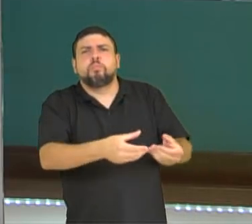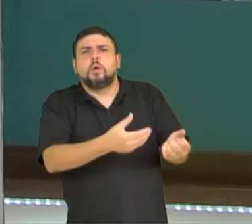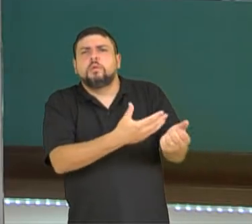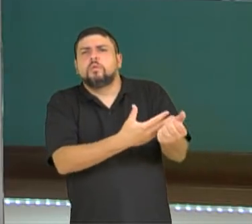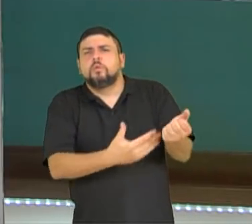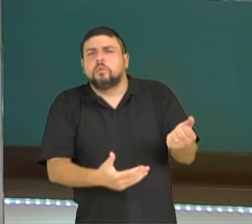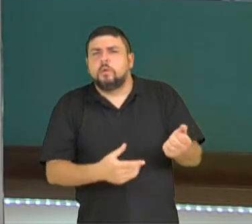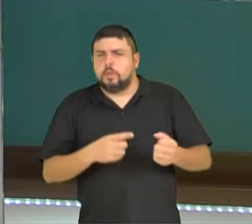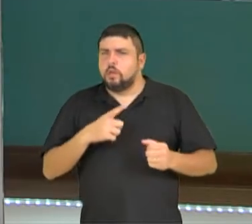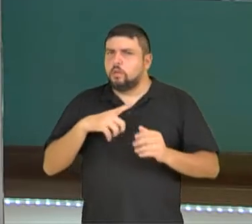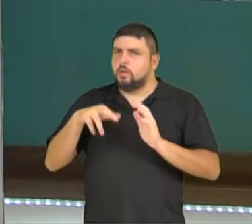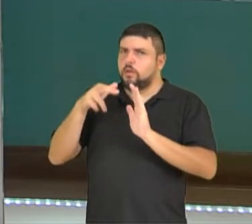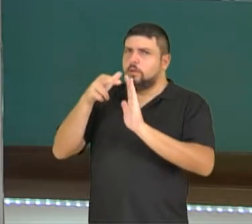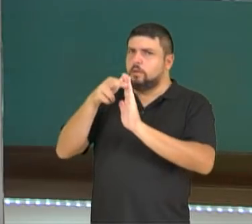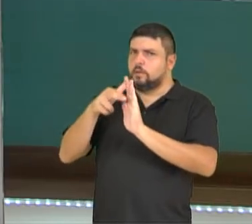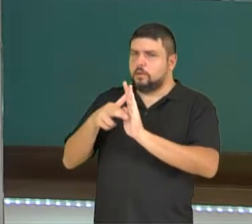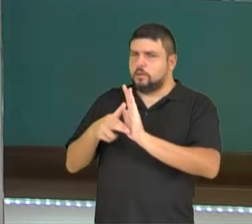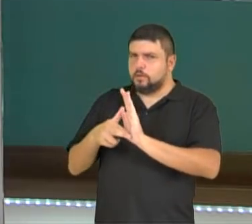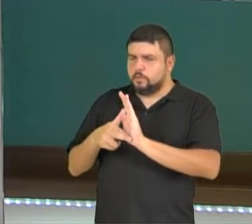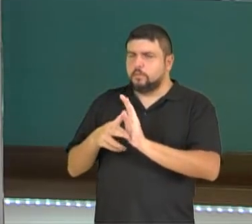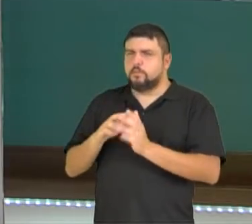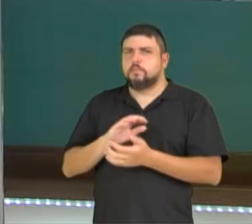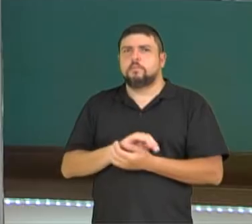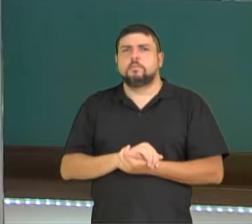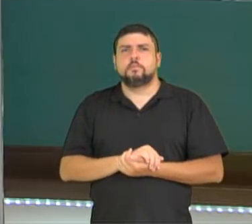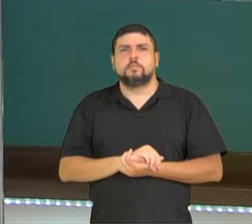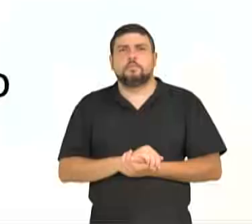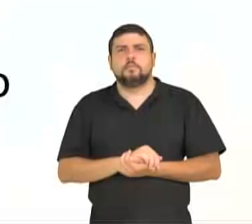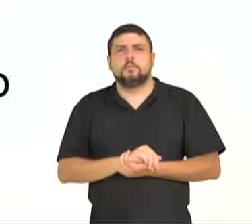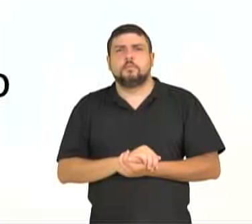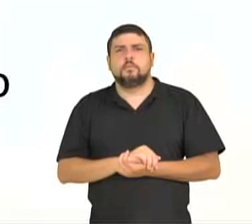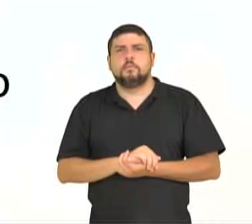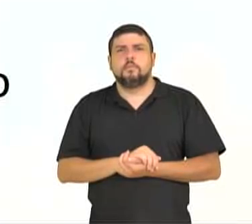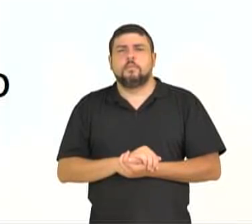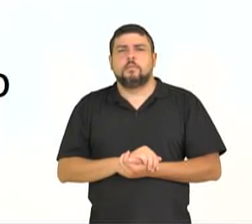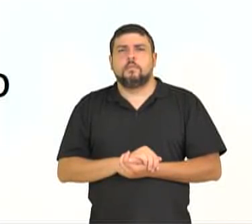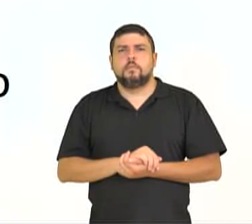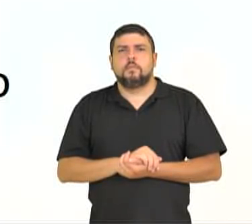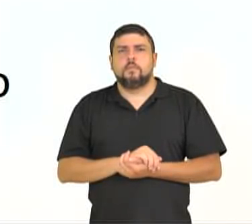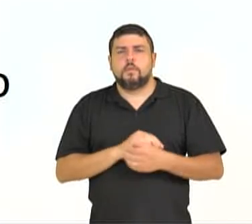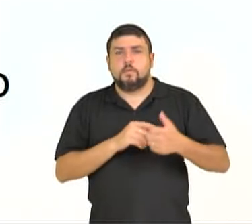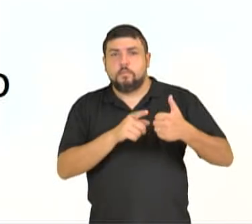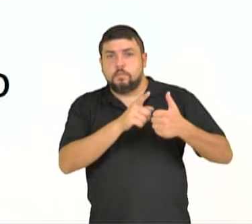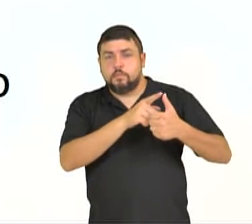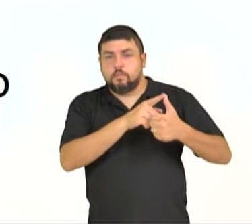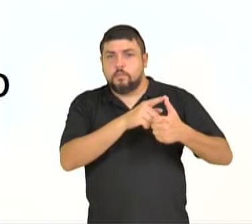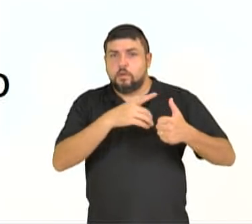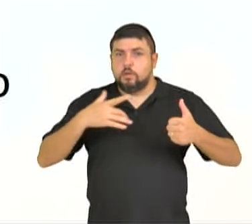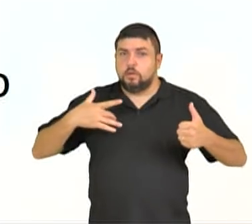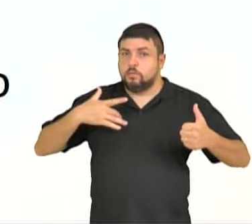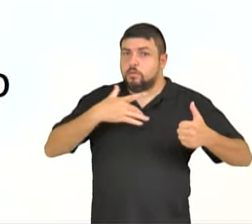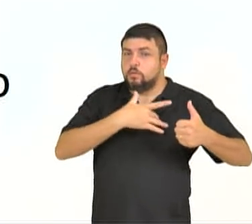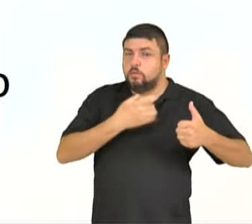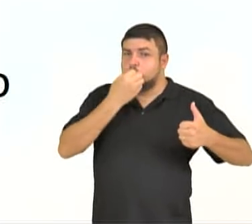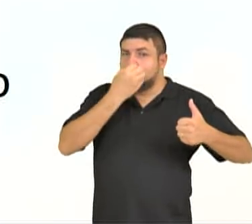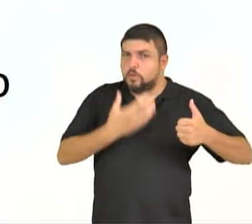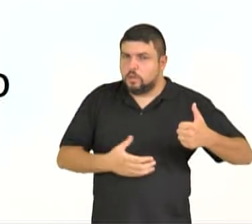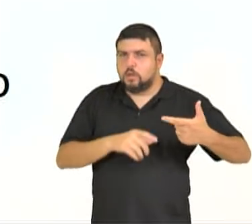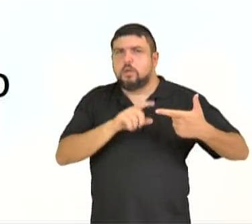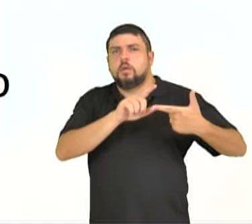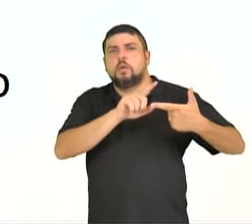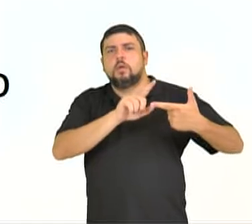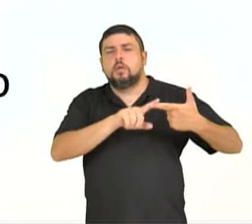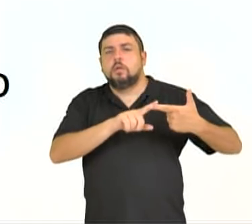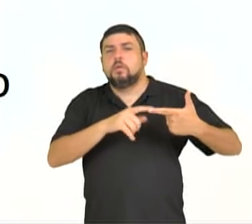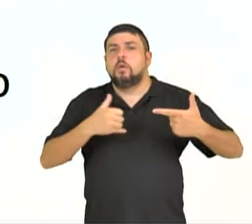pessoa ser um doador. Quais são os requisitos? Os básicos são estar em boas condições de saúde, ter